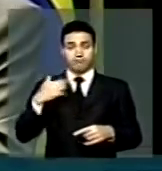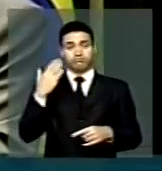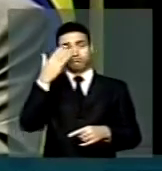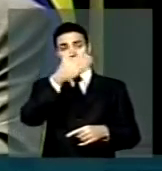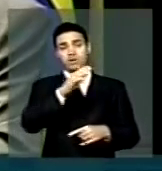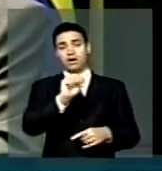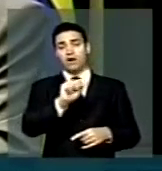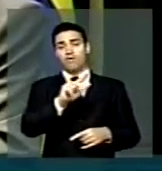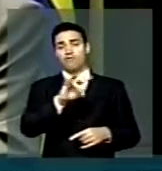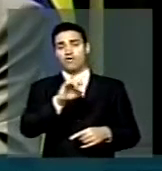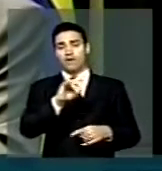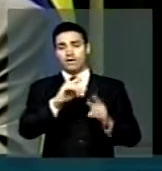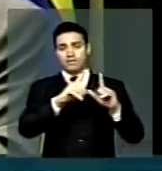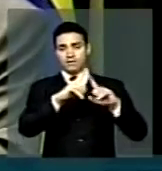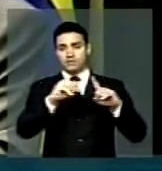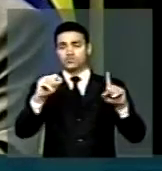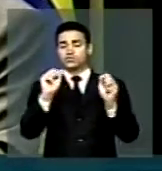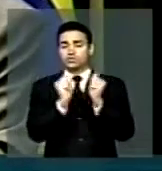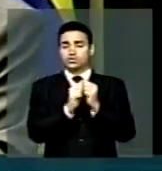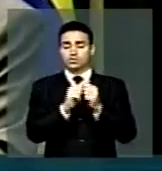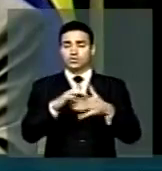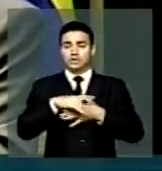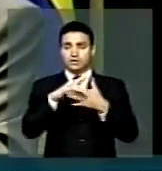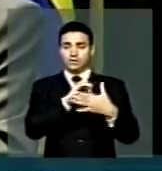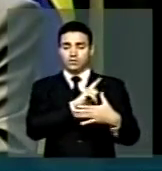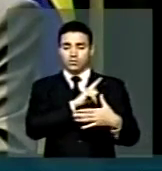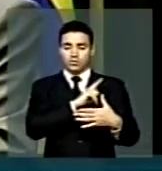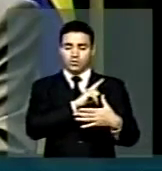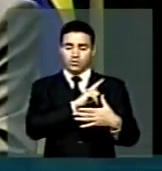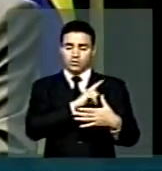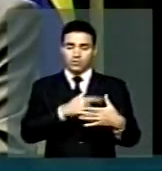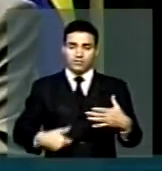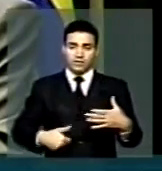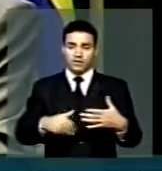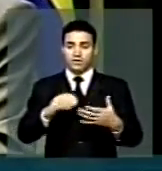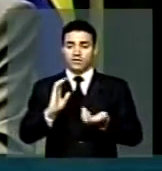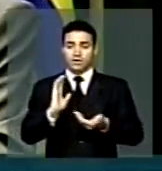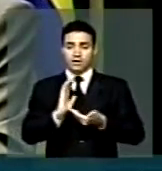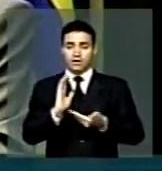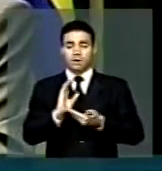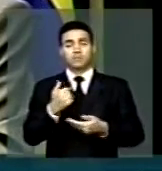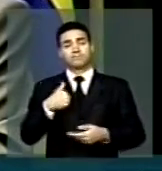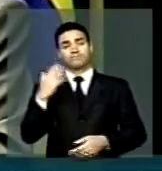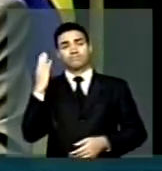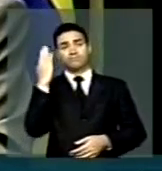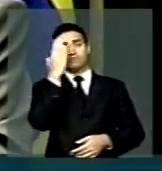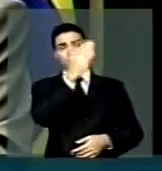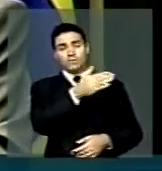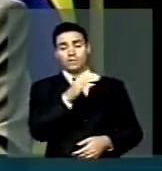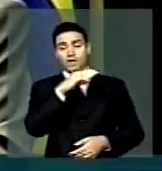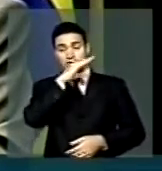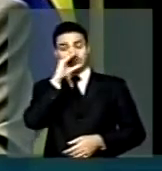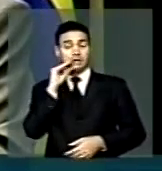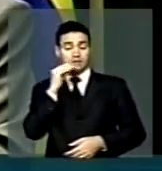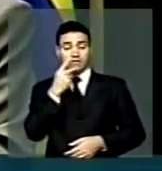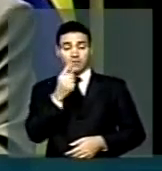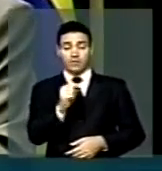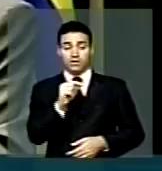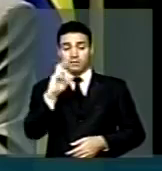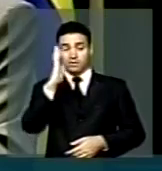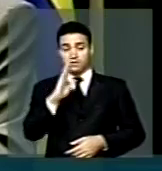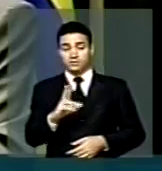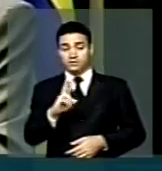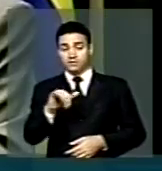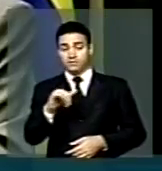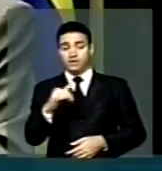Alvorada, juntamente com o líder do governo na Câmara, e fomos ao Alvorada e o presidente Sarney nos disse que o Brasil iria